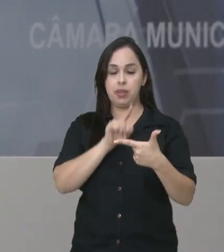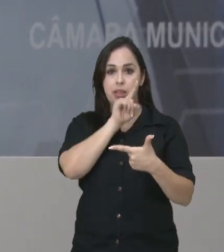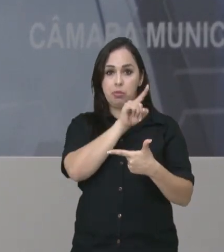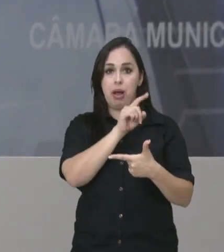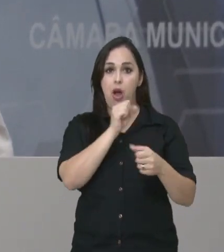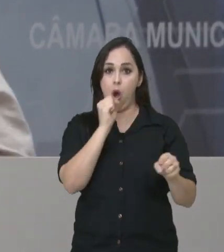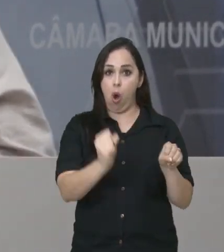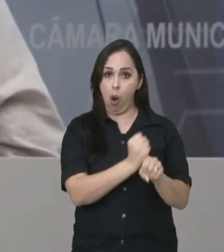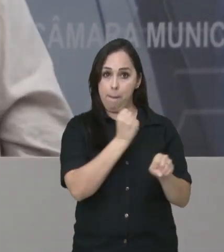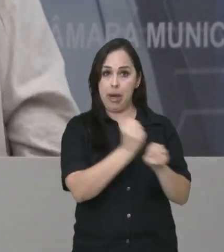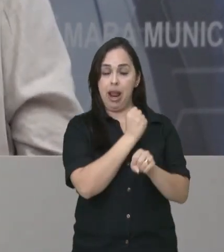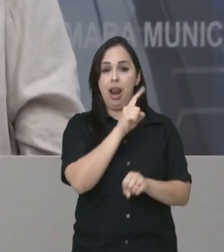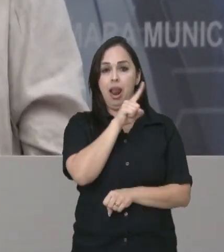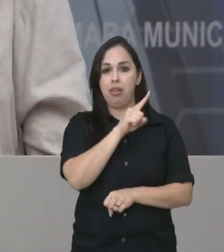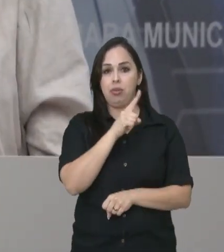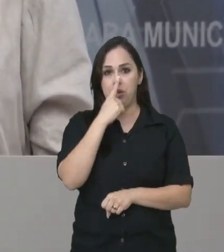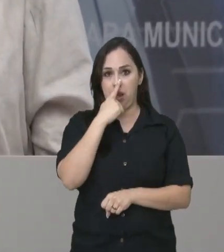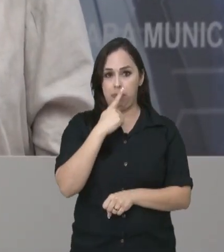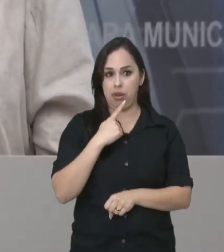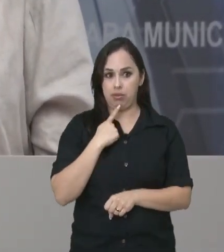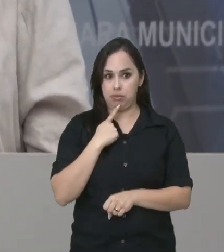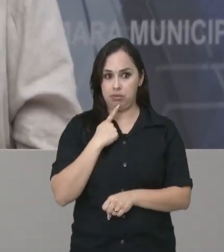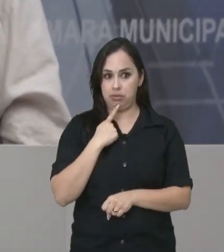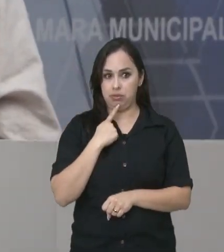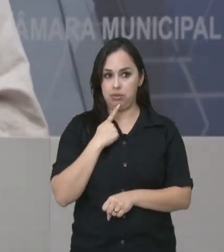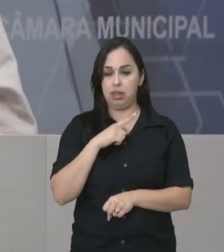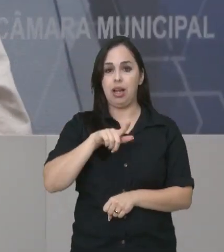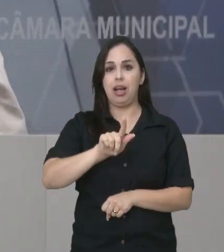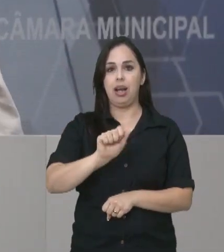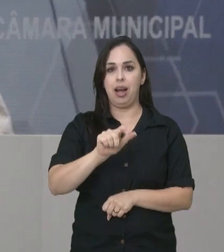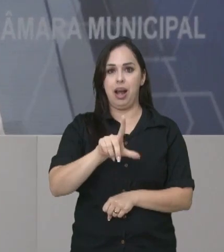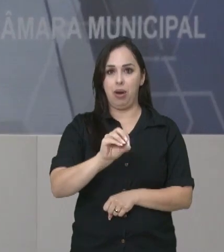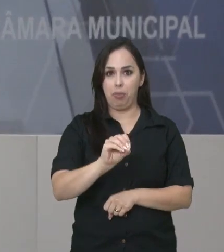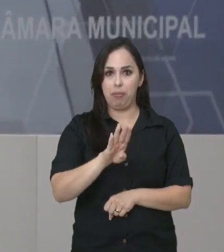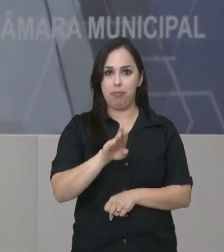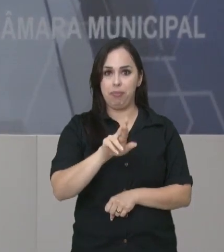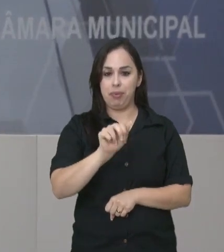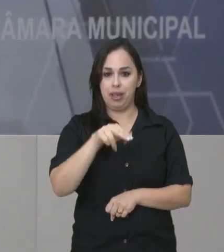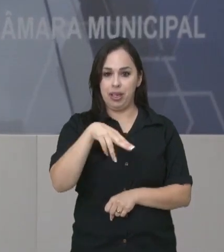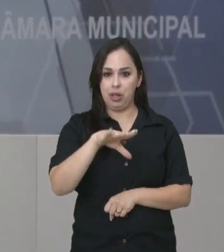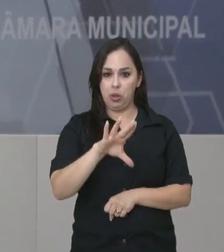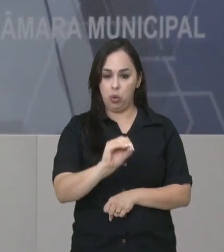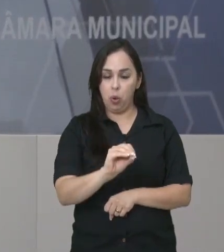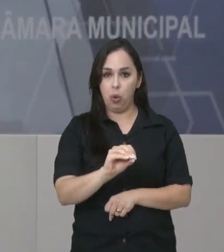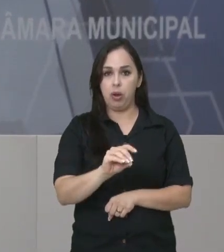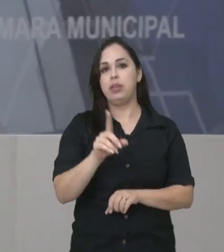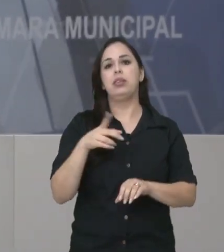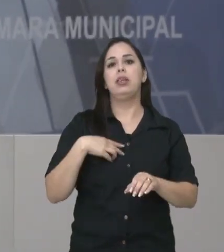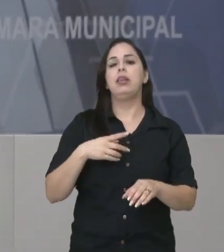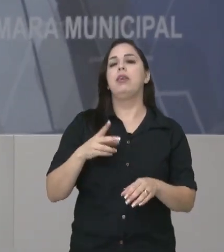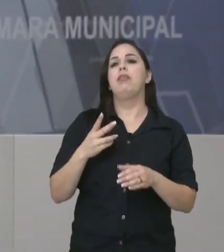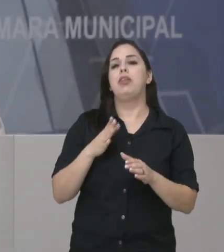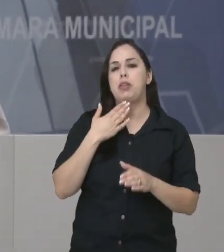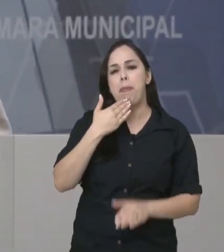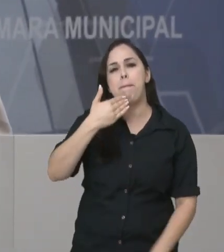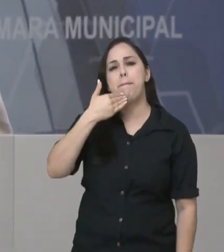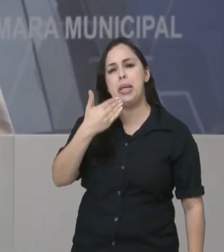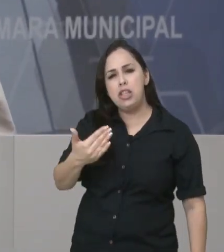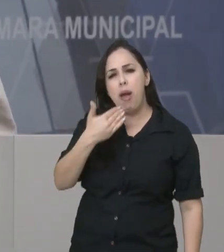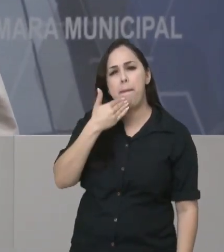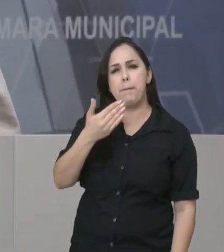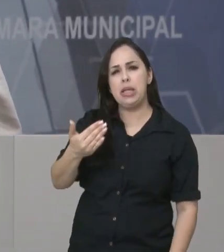Branco, foi anunciada ontem, aberta uma licitação, que finalmente, depois de muitos e muitos pedidos aqui na